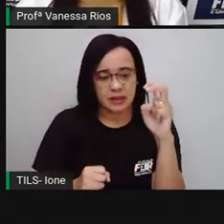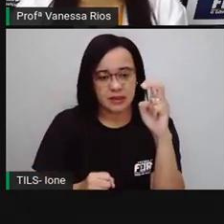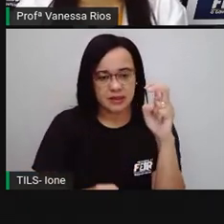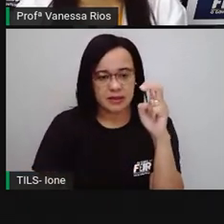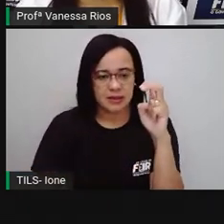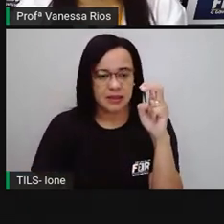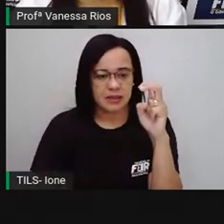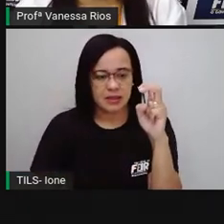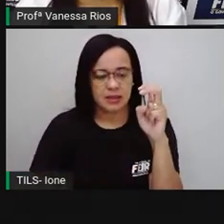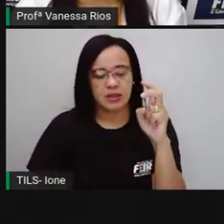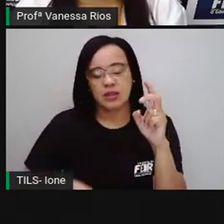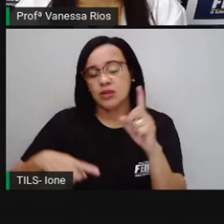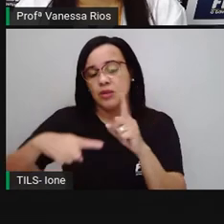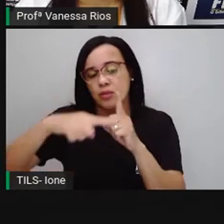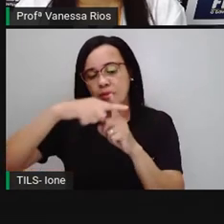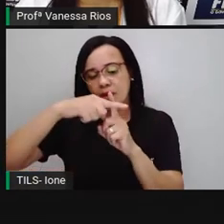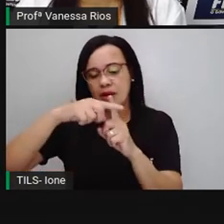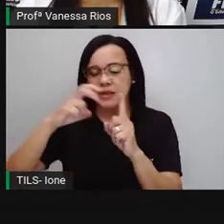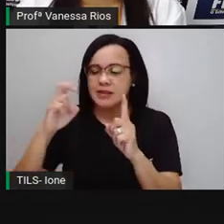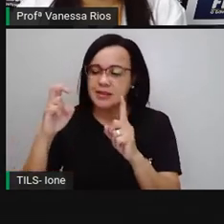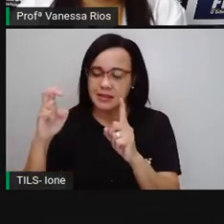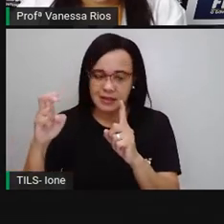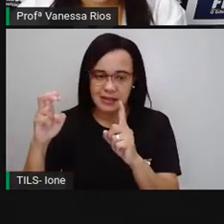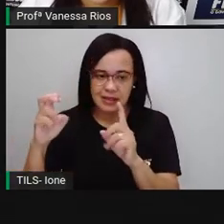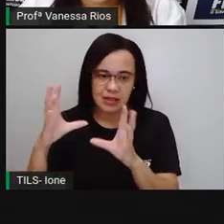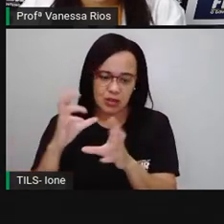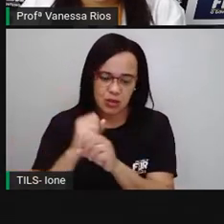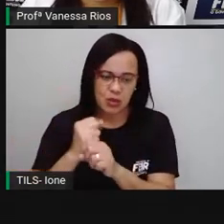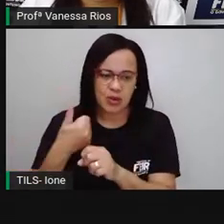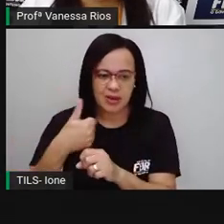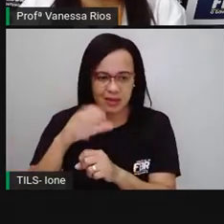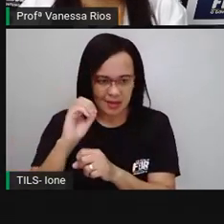5 mais 5 é igual a 10.